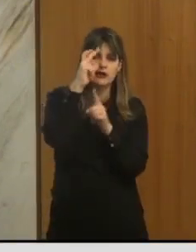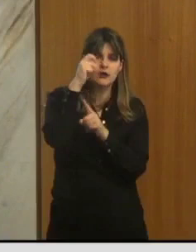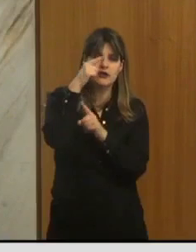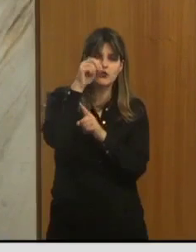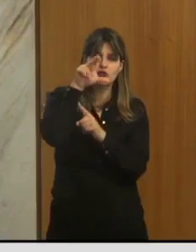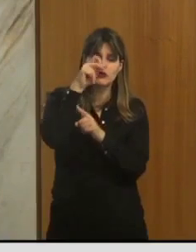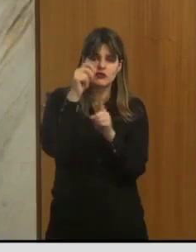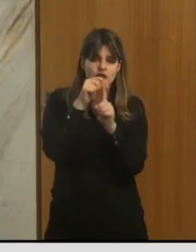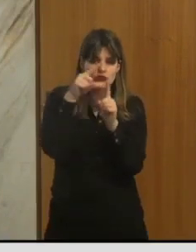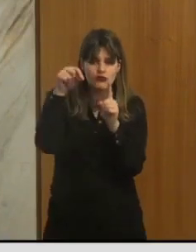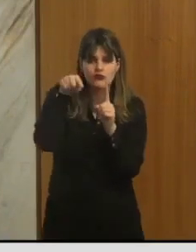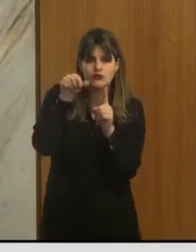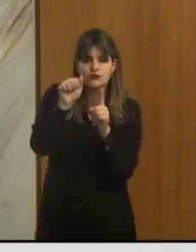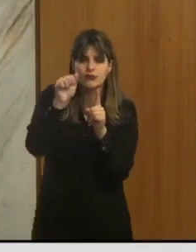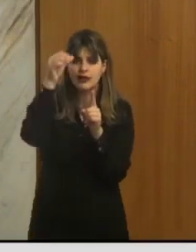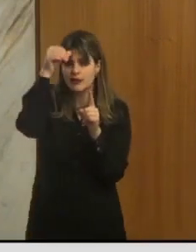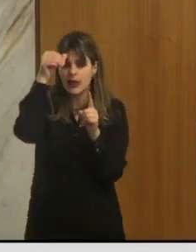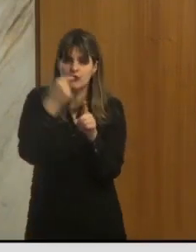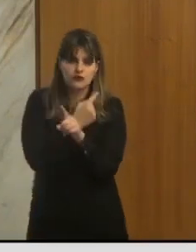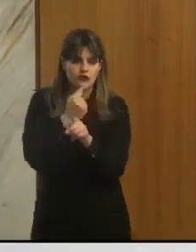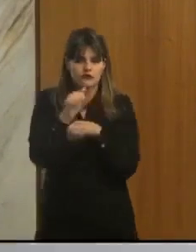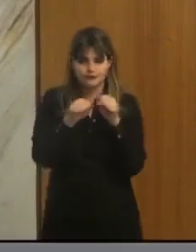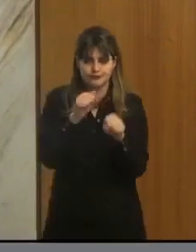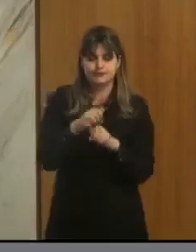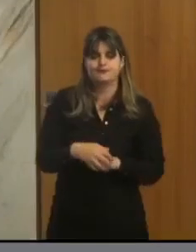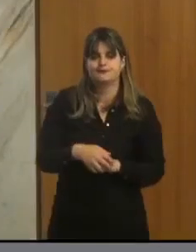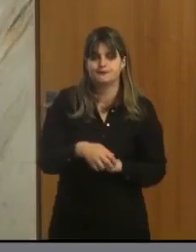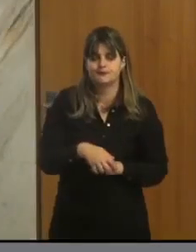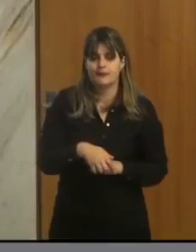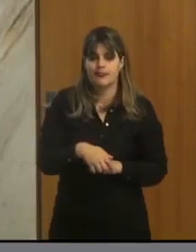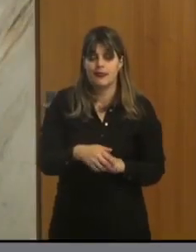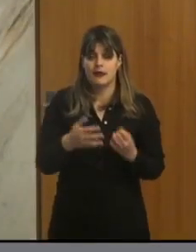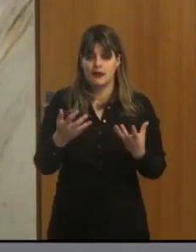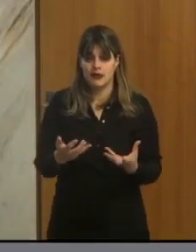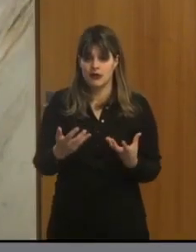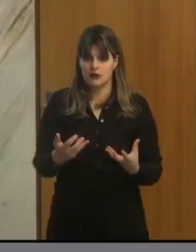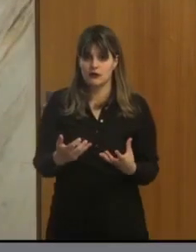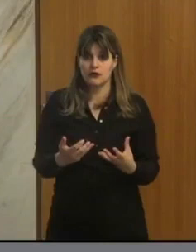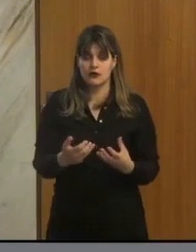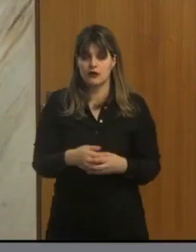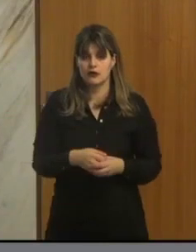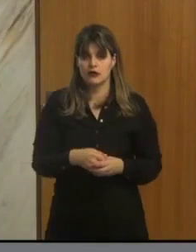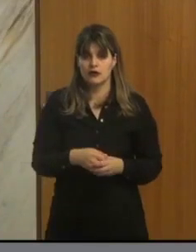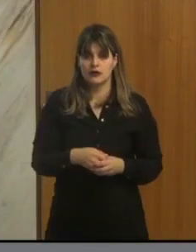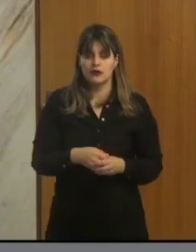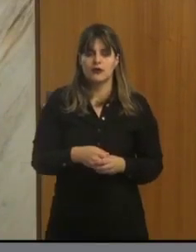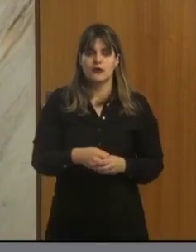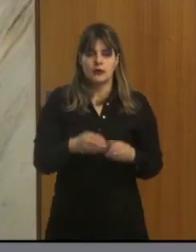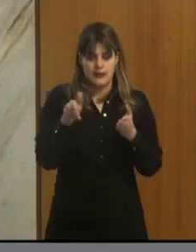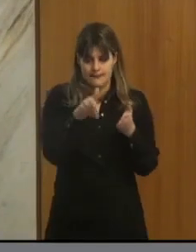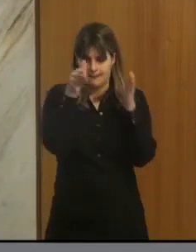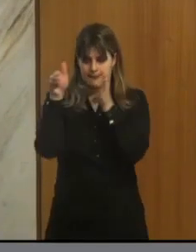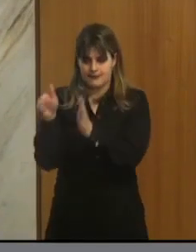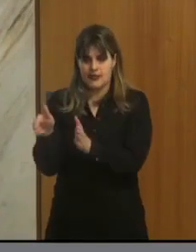tipo batalhino, animais, há um pelicano. E agora vamos à outra epígrafe fundacional